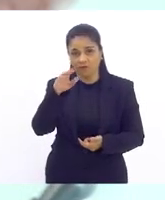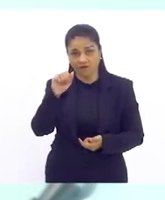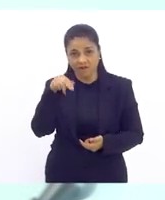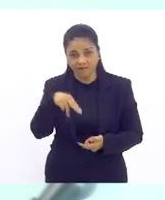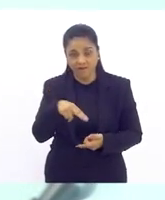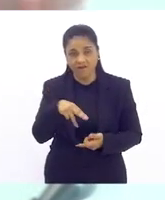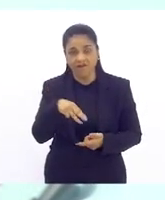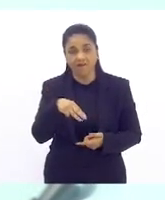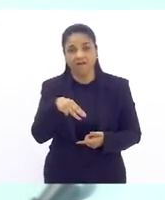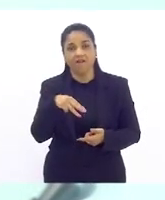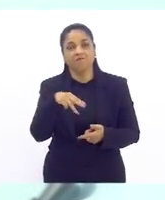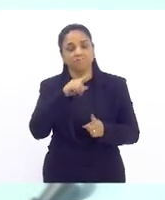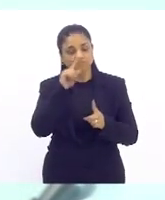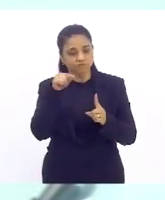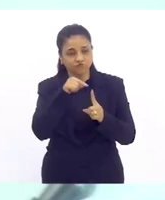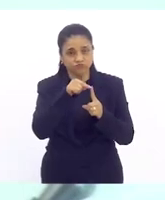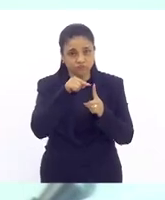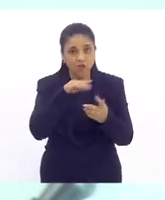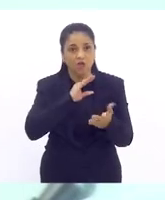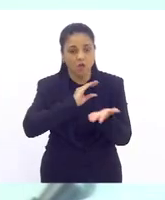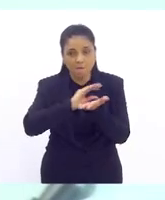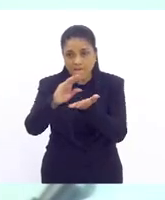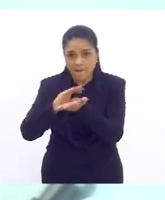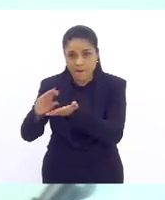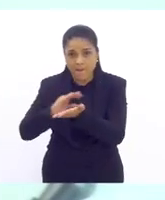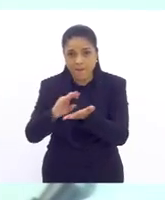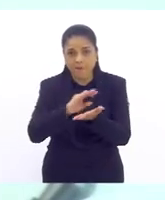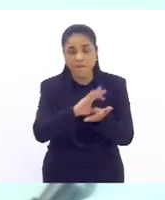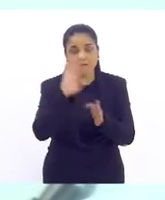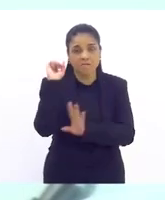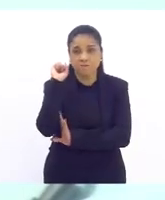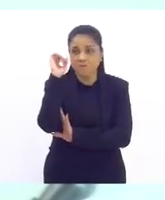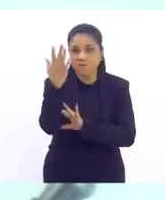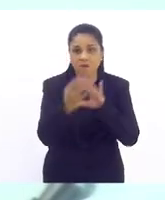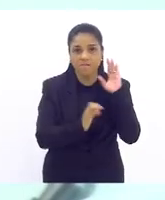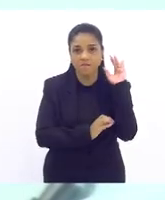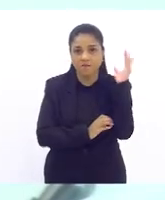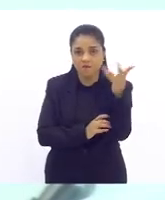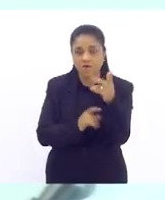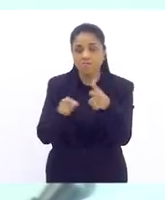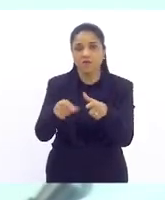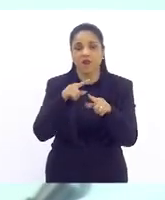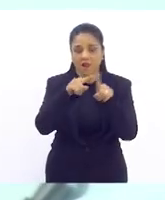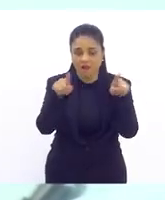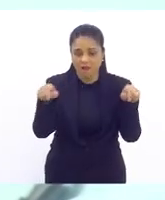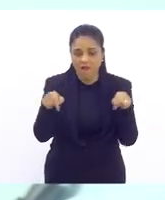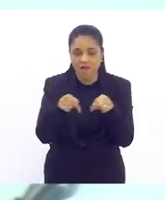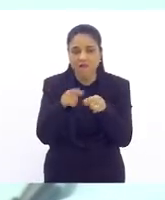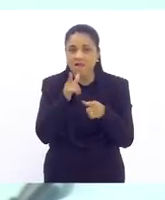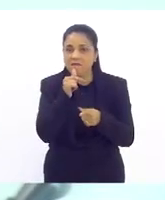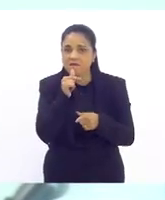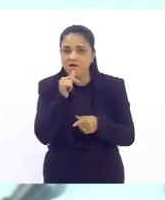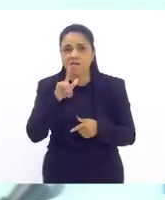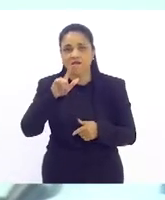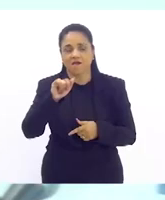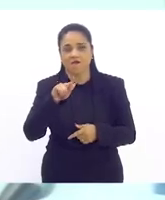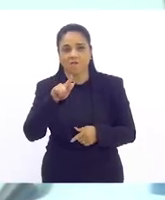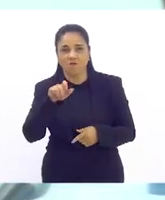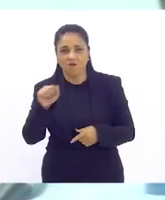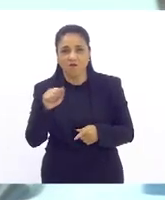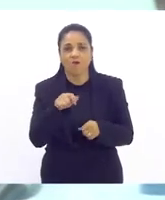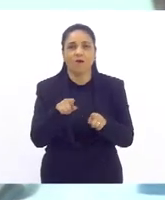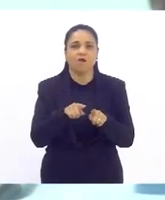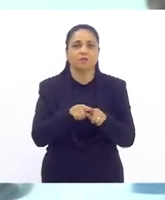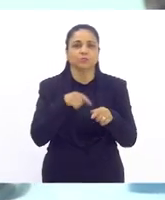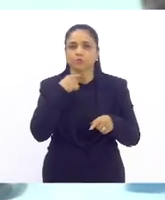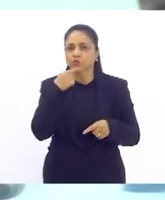para o saneamento meio ambiente recuperação das Lagoas recuperação dos lixões que não basta